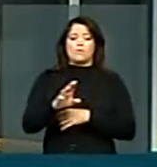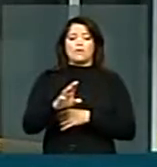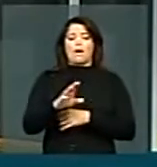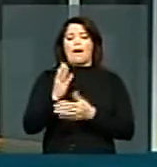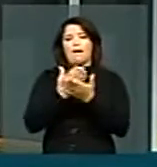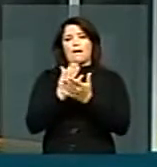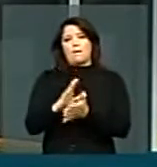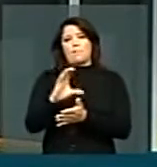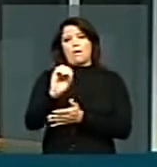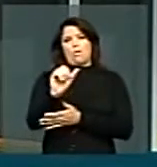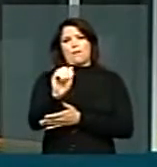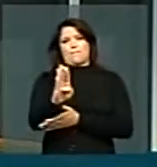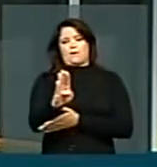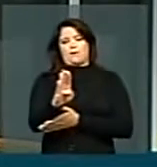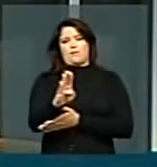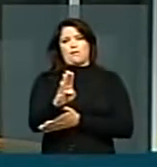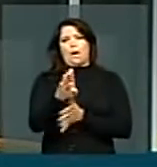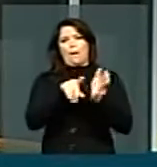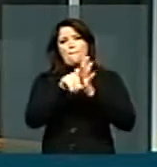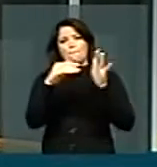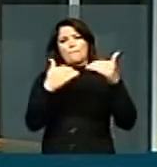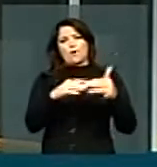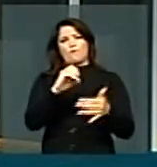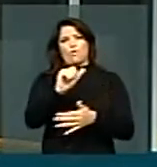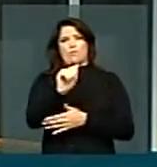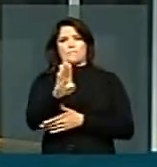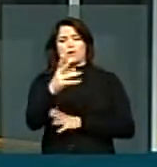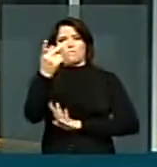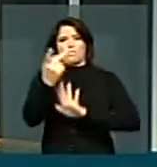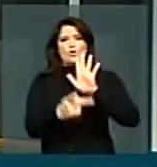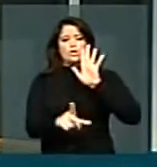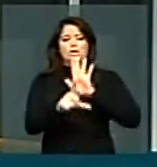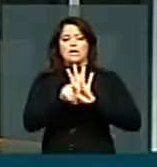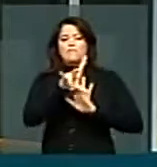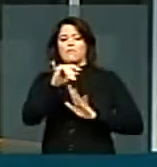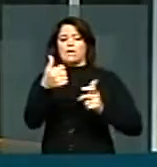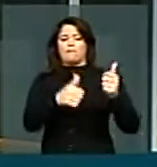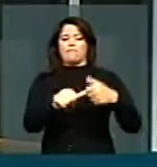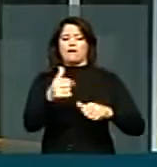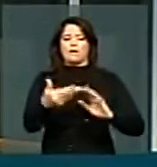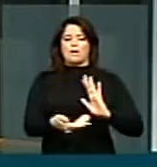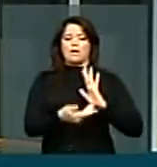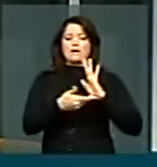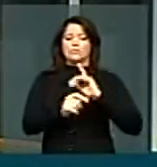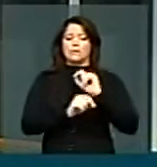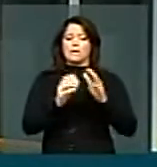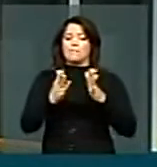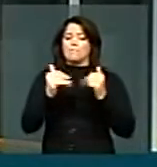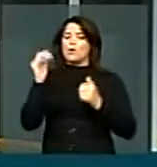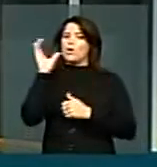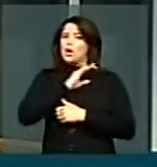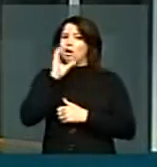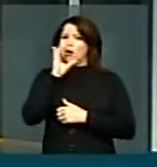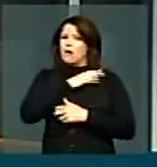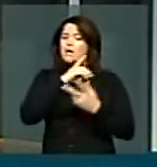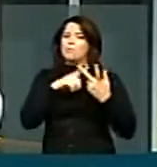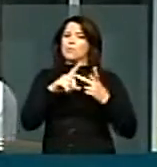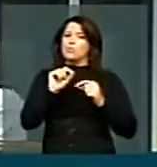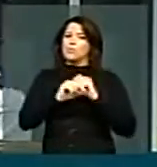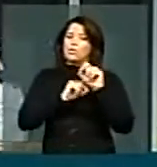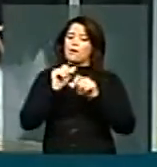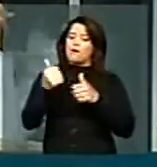Ordem dos Advogados do Brasil, um projeto de lei para ser avaliado por essa casa, onde foi pedida a urgência na